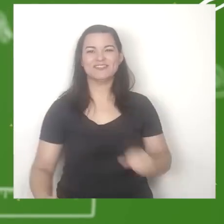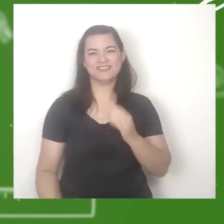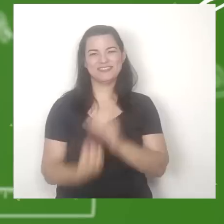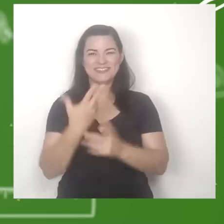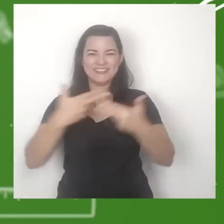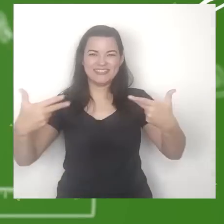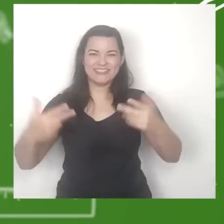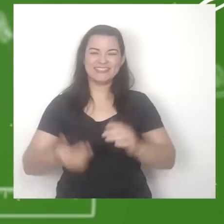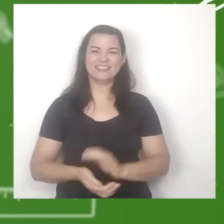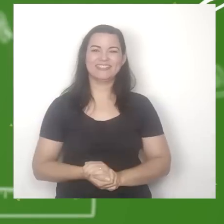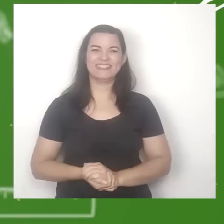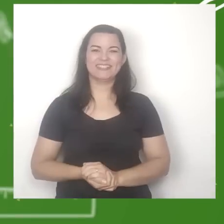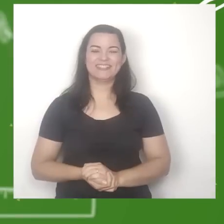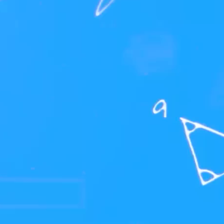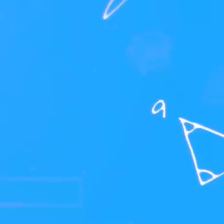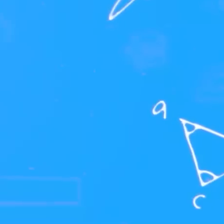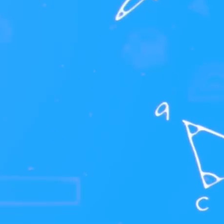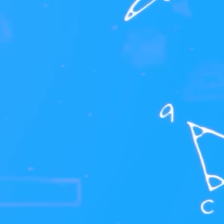Onde Vem.